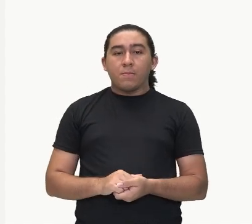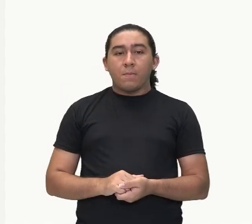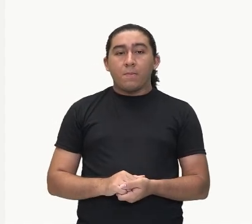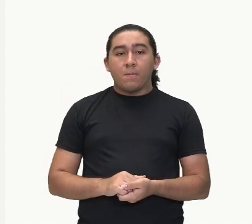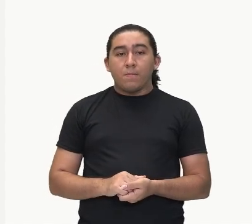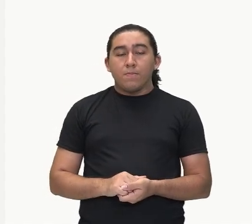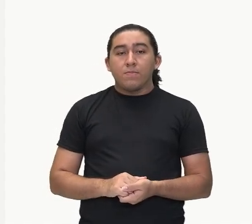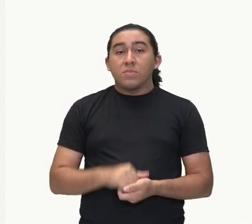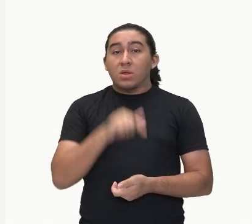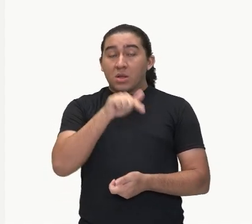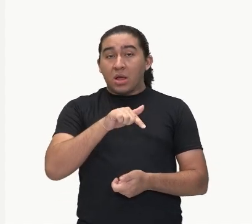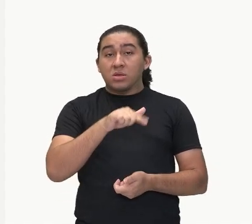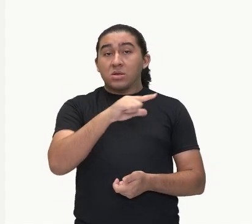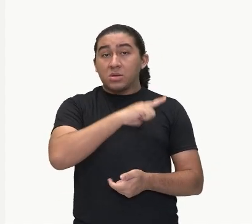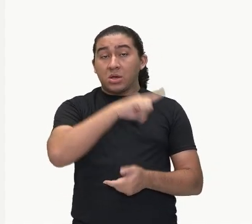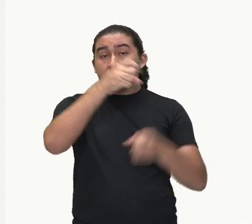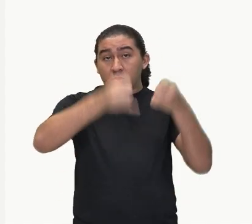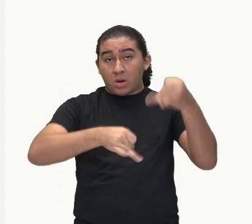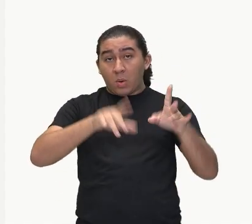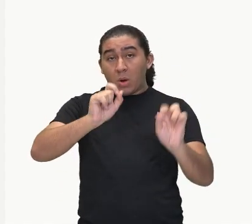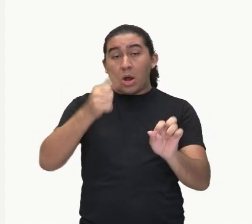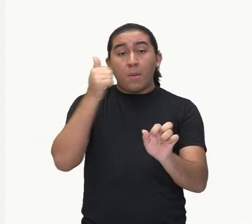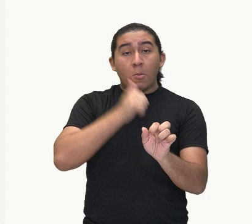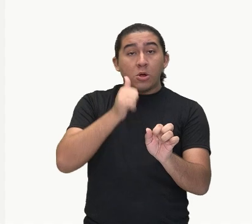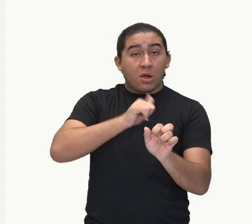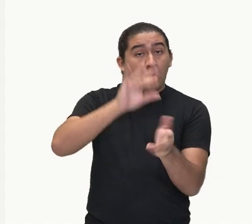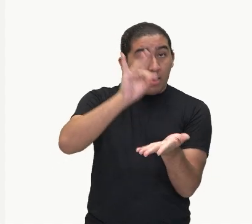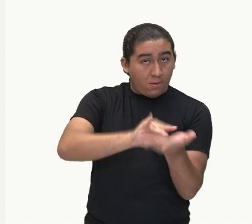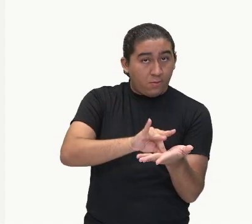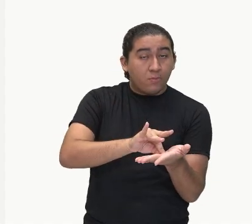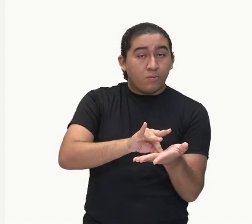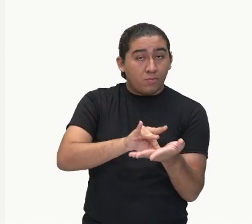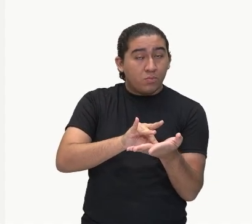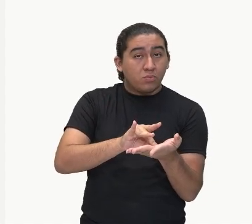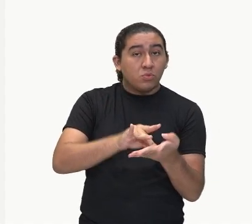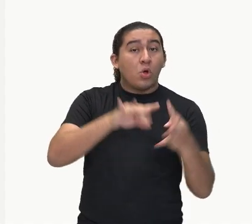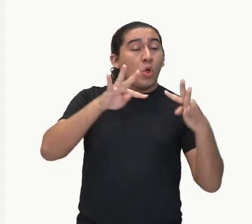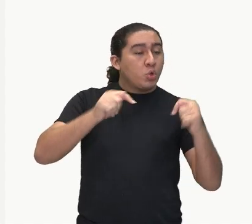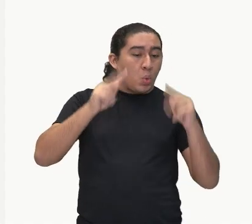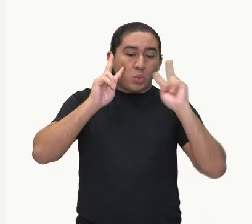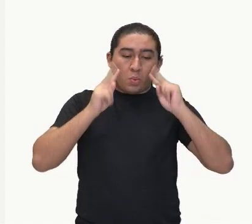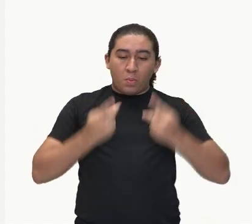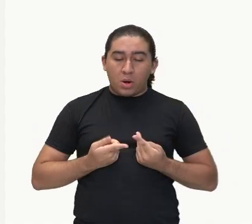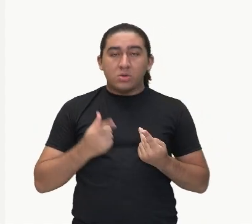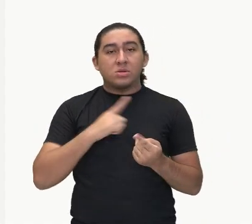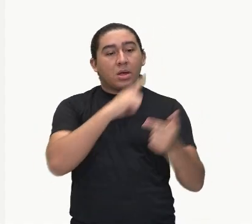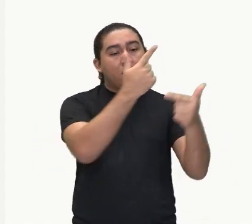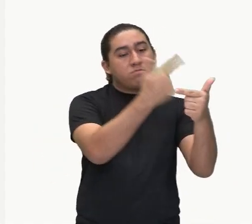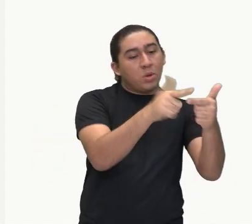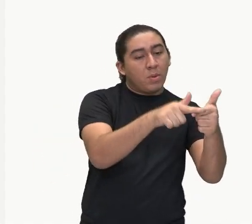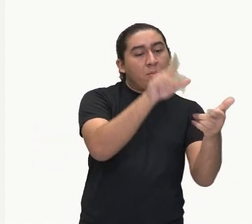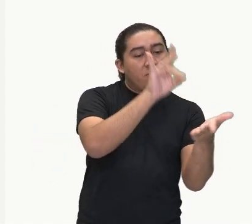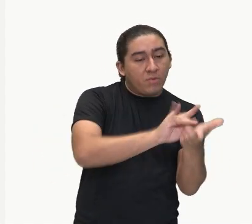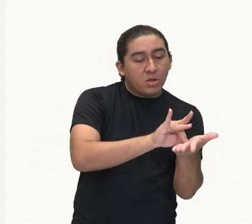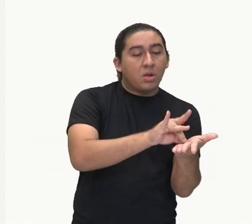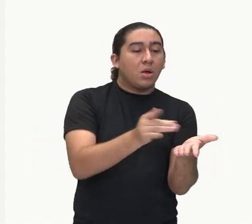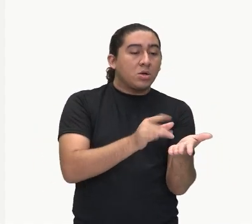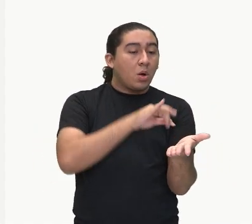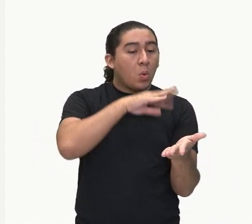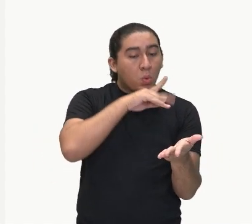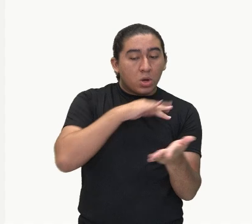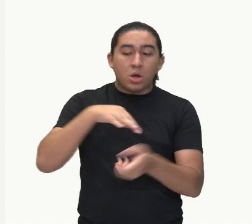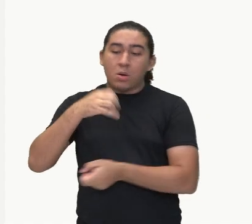né, reais, né? Todo ser humano tem defeitos e qualidades, né? Substitui os